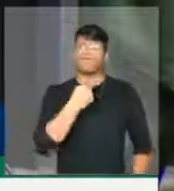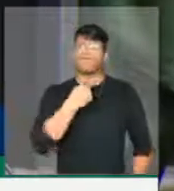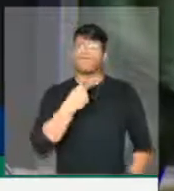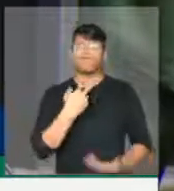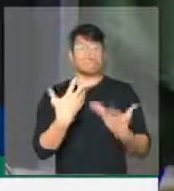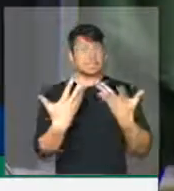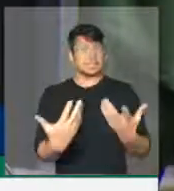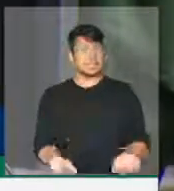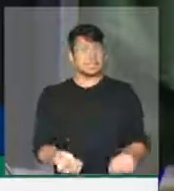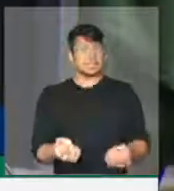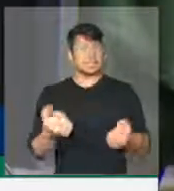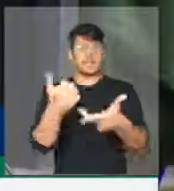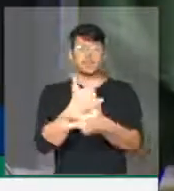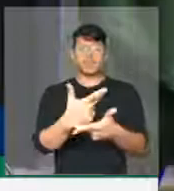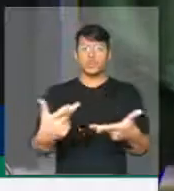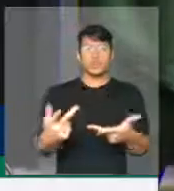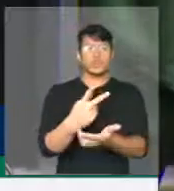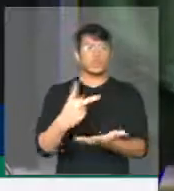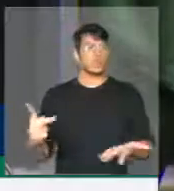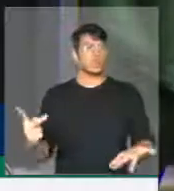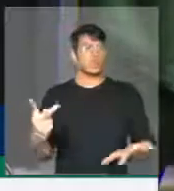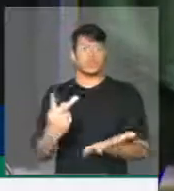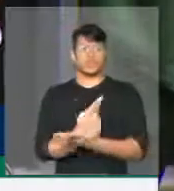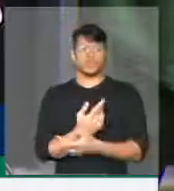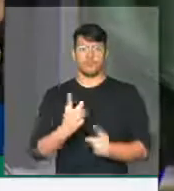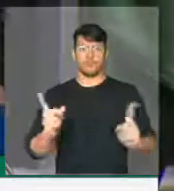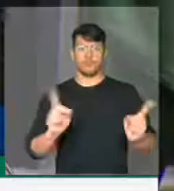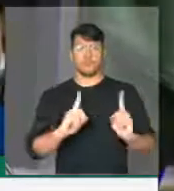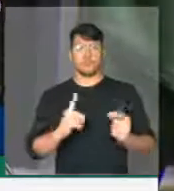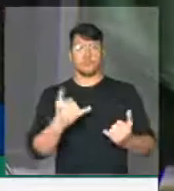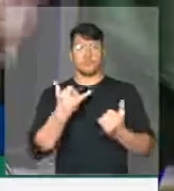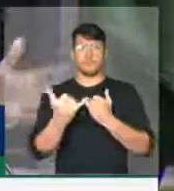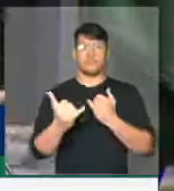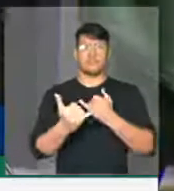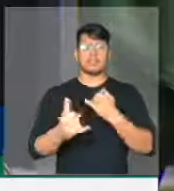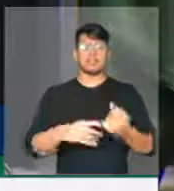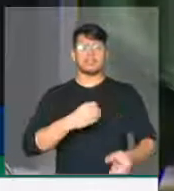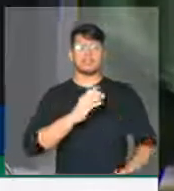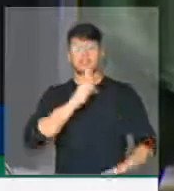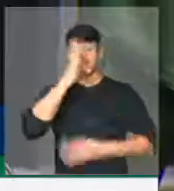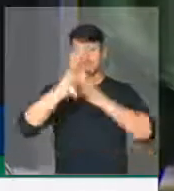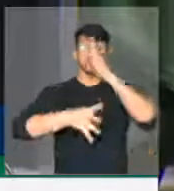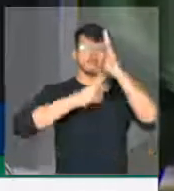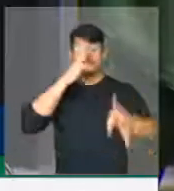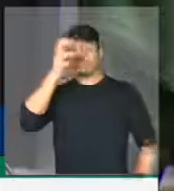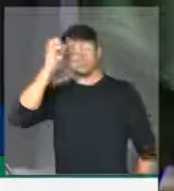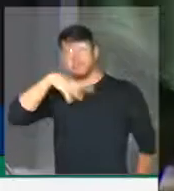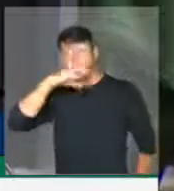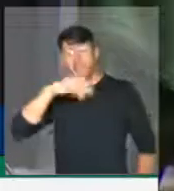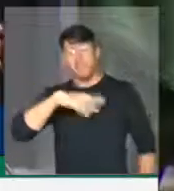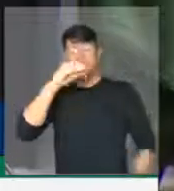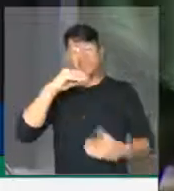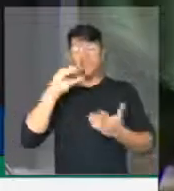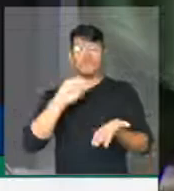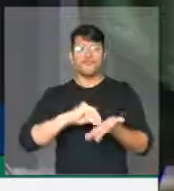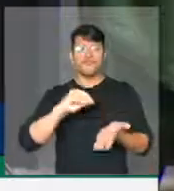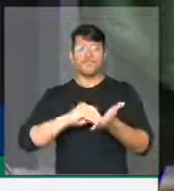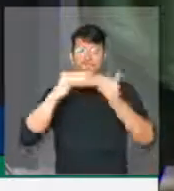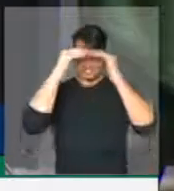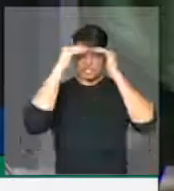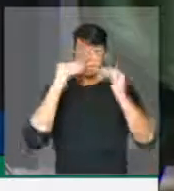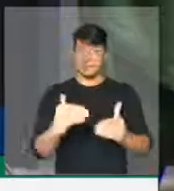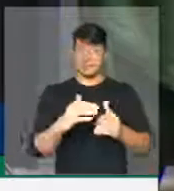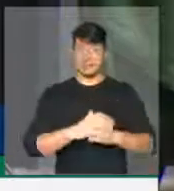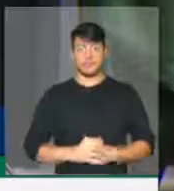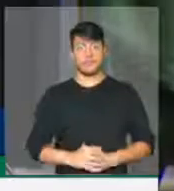normalização da barbárie, a normalização do vilipêndio, da esculhambação, do desrespeito a atitudes importantes